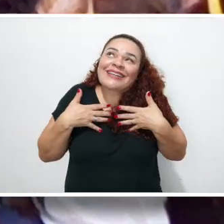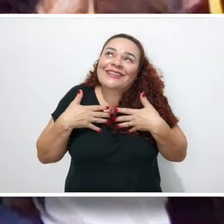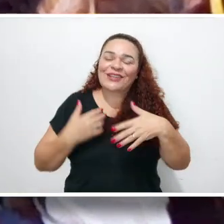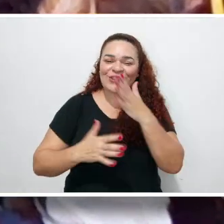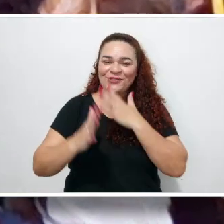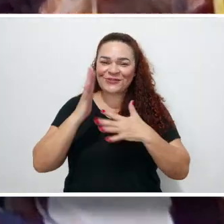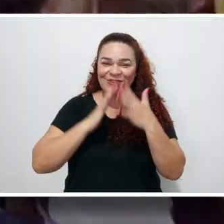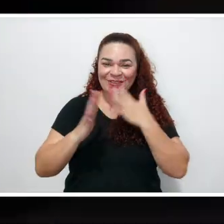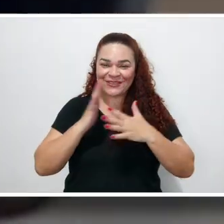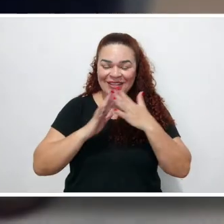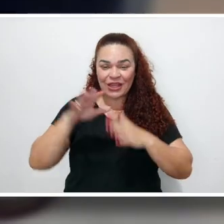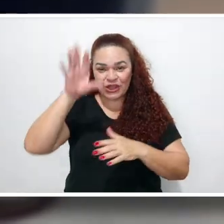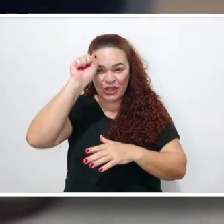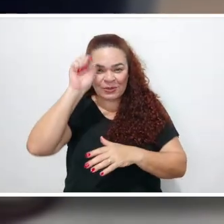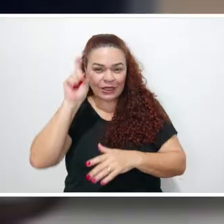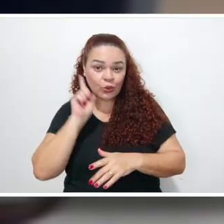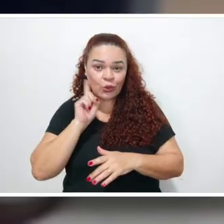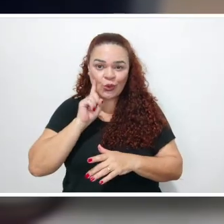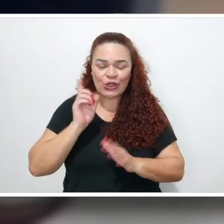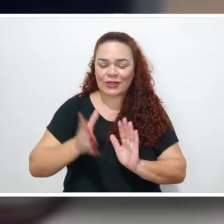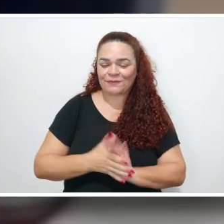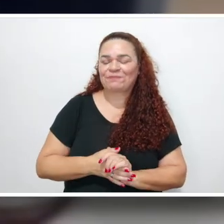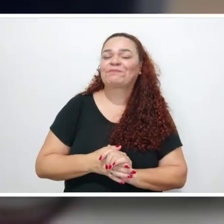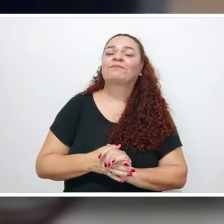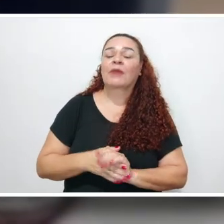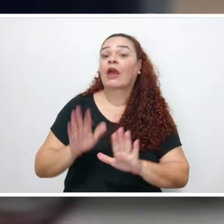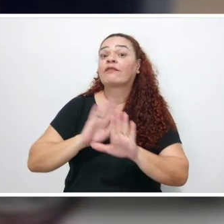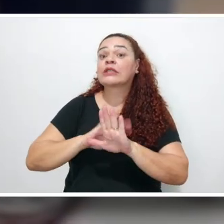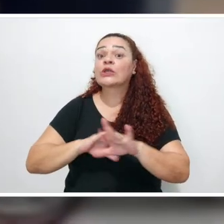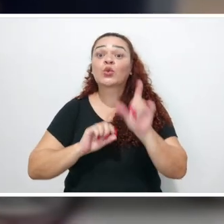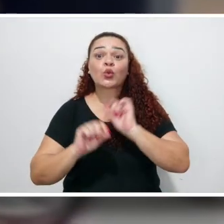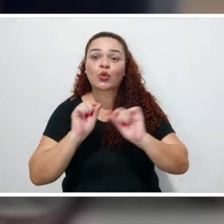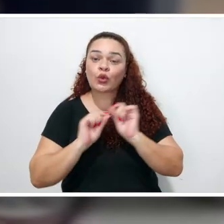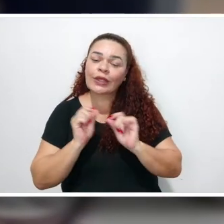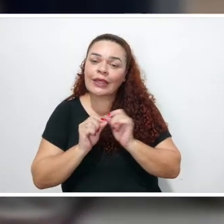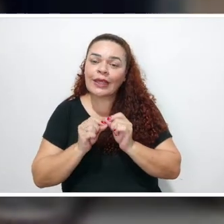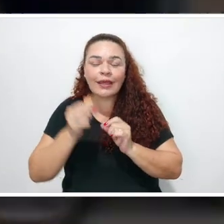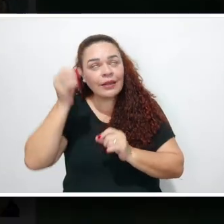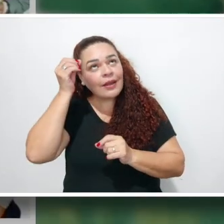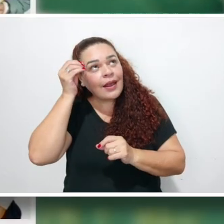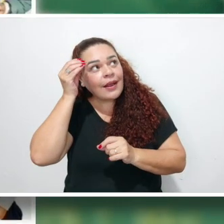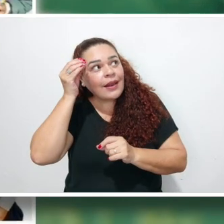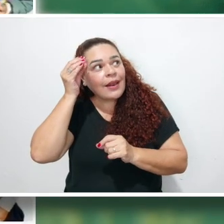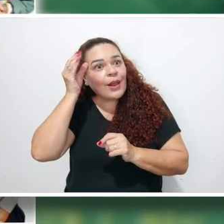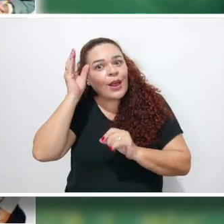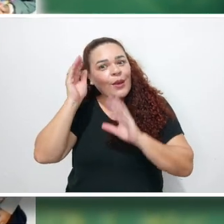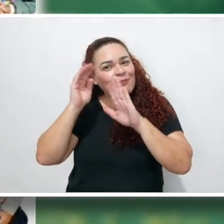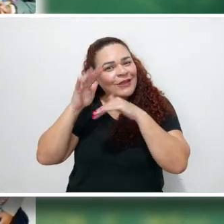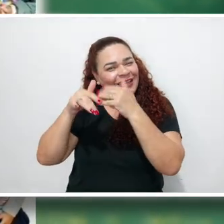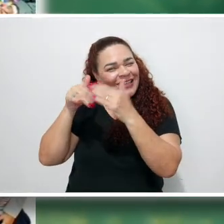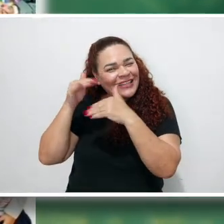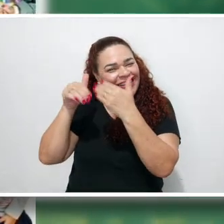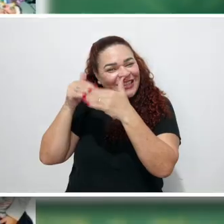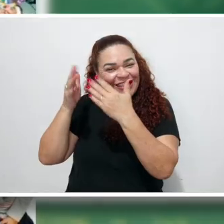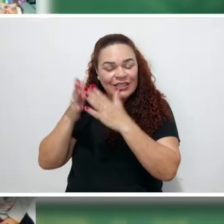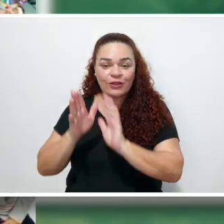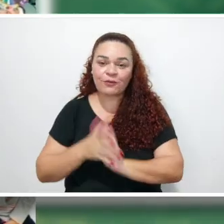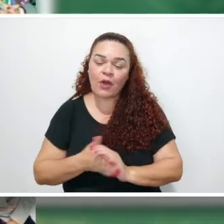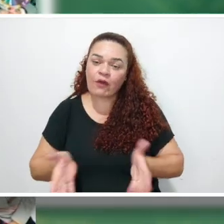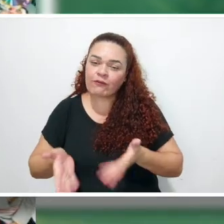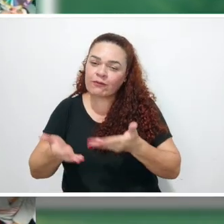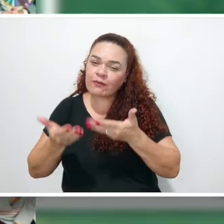tudo, o prazer de ouvi-las e de aprender com elas no cotidiano, fazendo com que a formação do seu imaginário seja